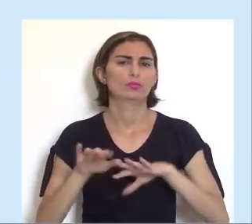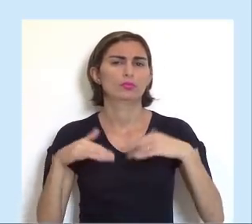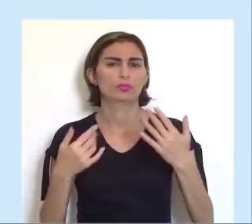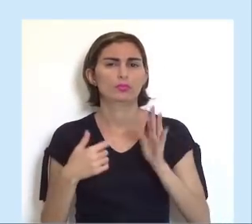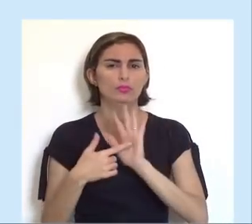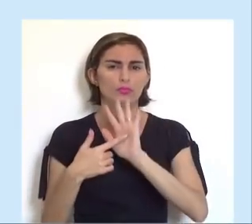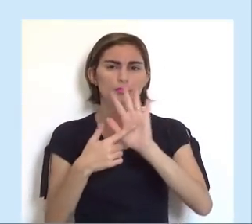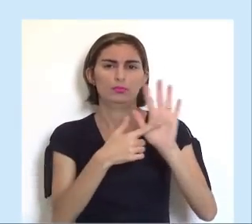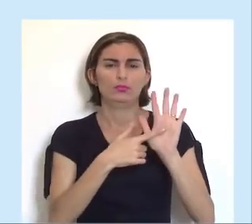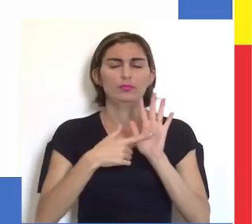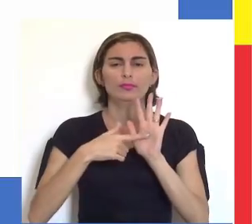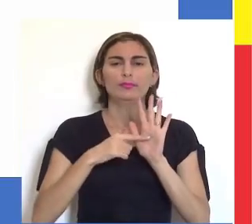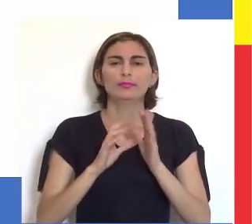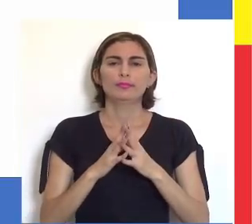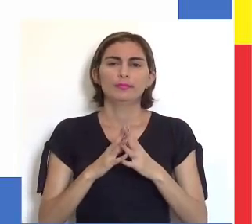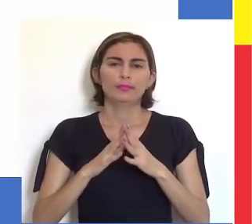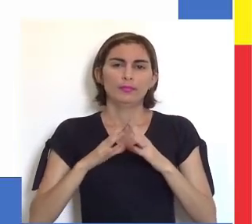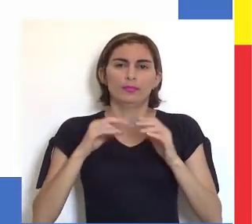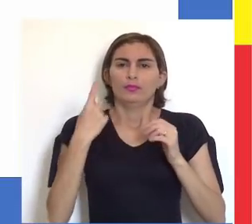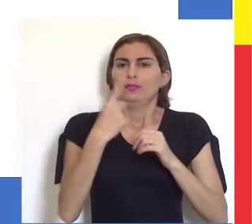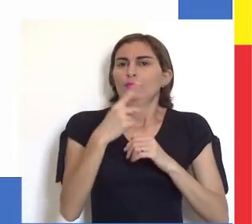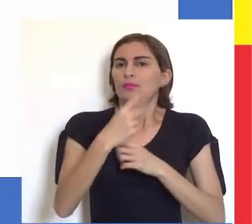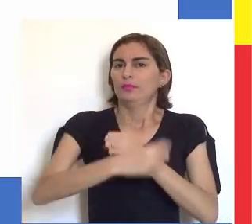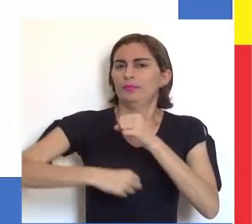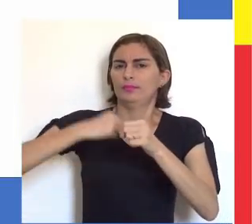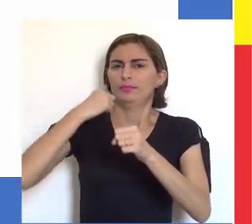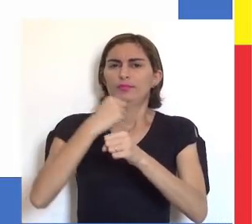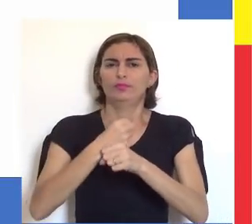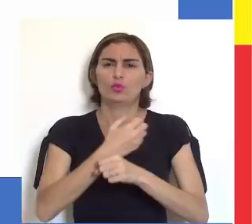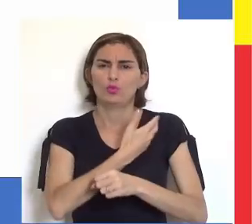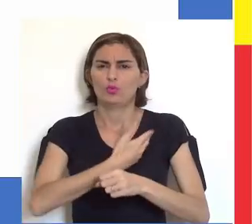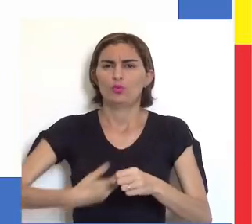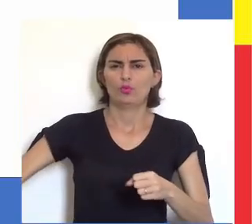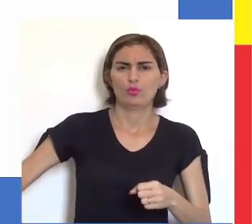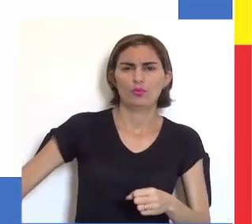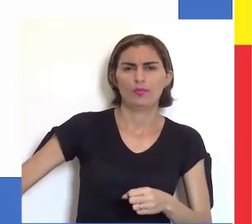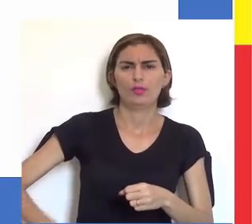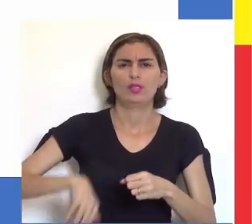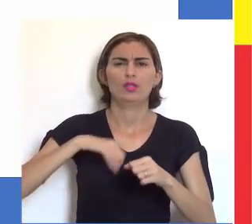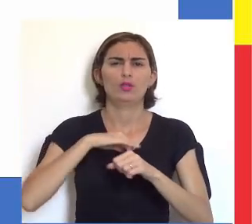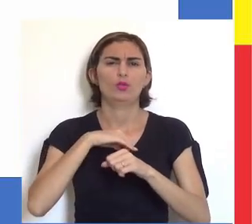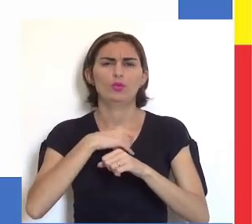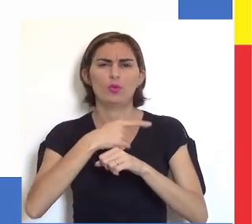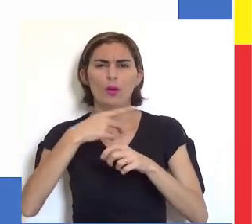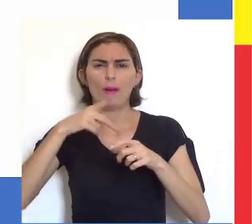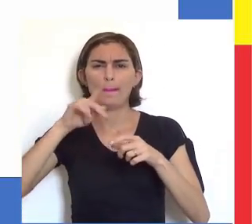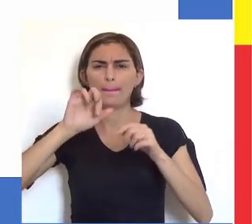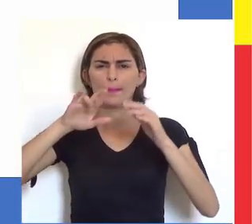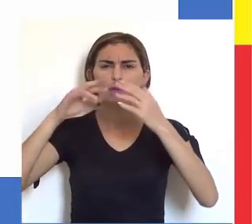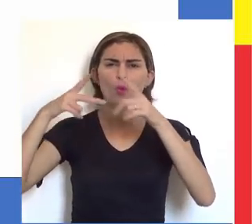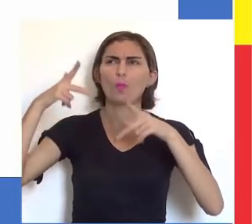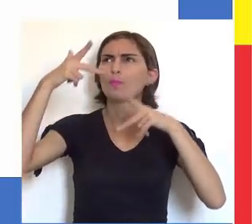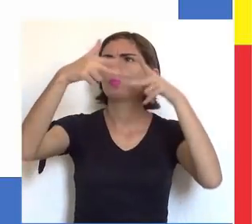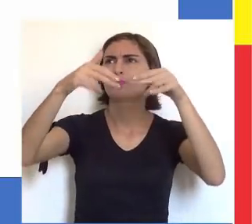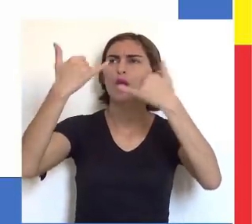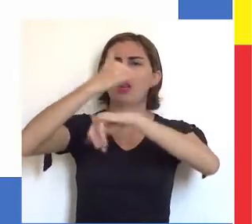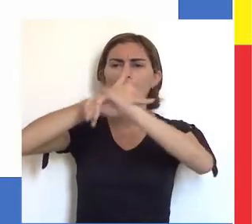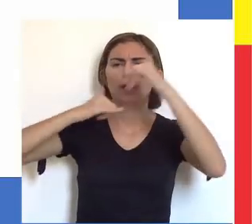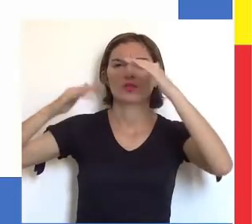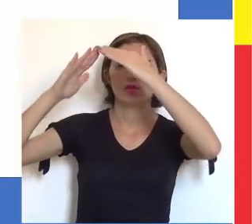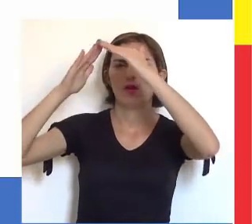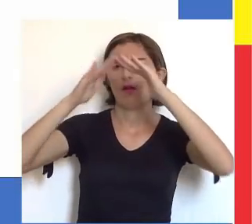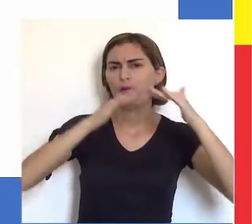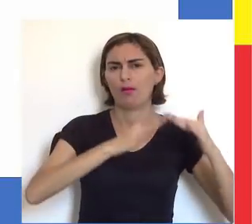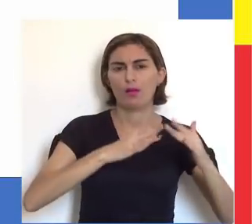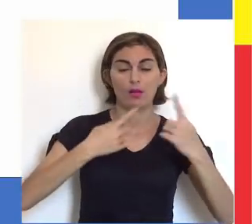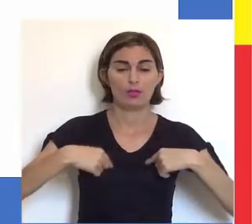vocês agora na tela. Naquele ano, o governo tinha cortado a luz da periferia inteira. Quando nos demos